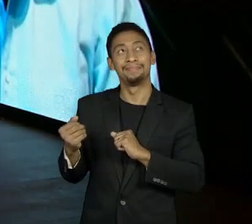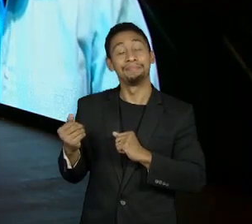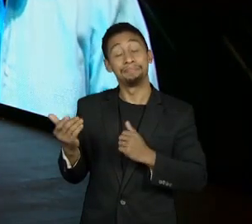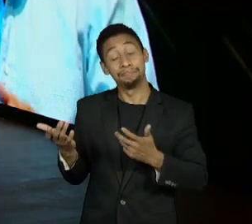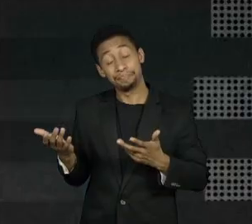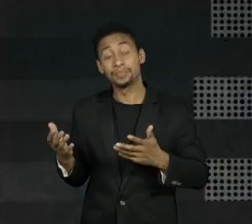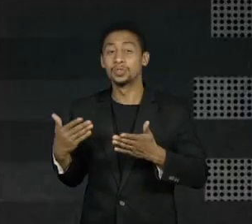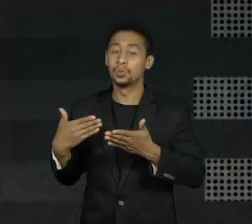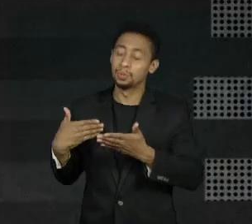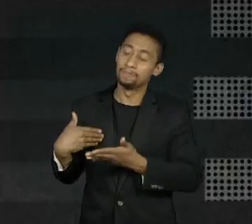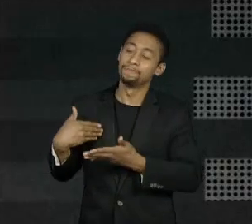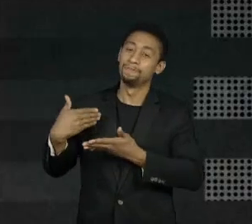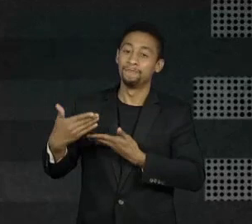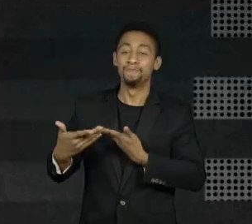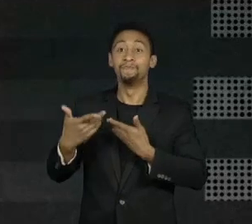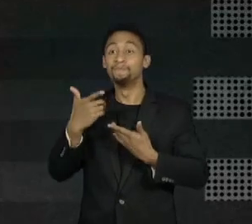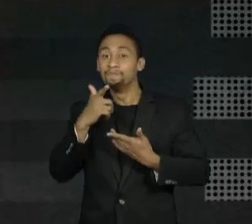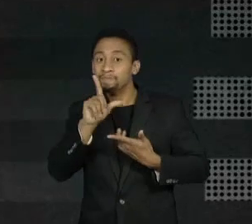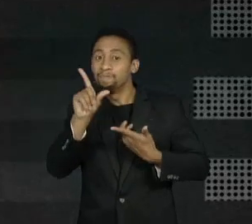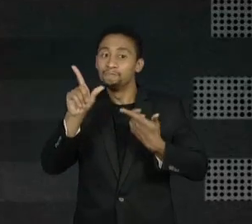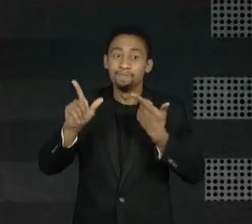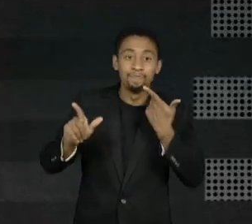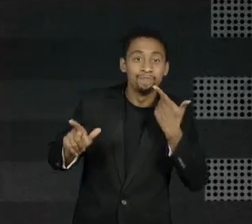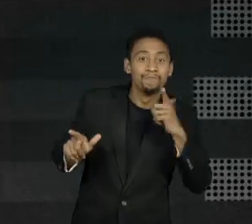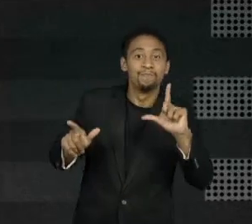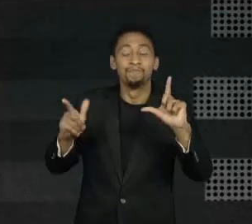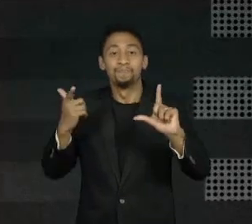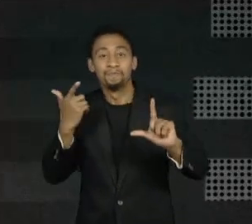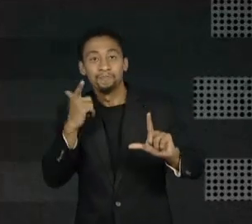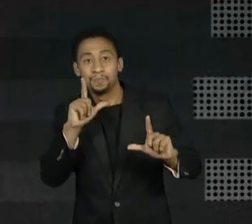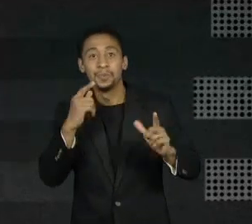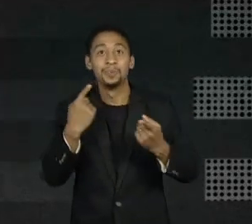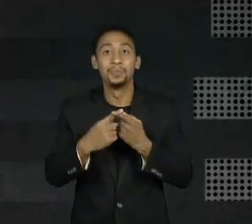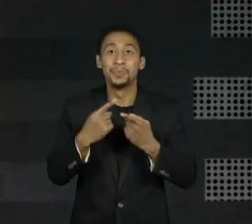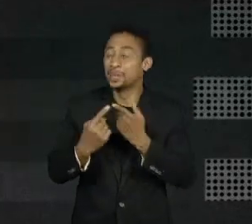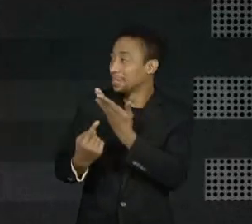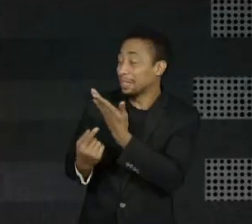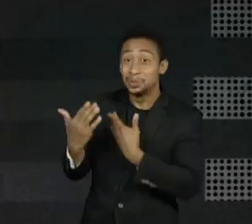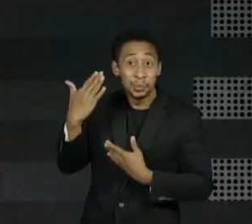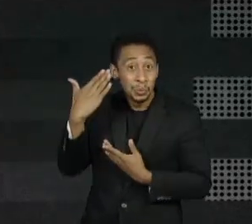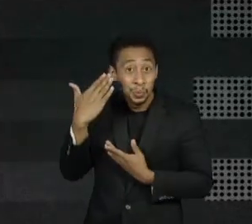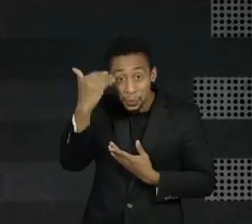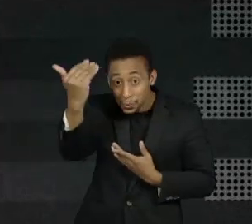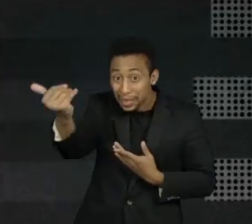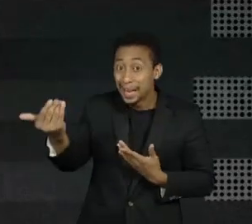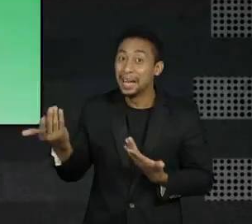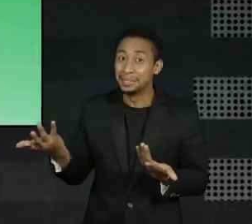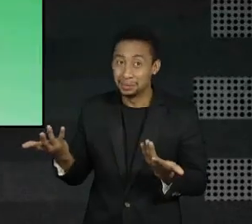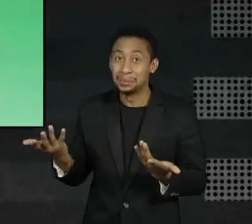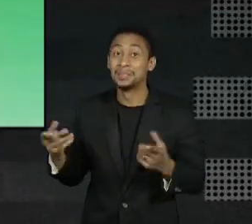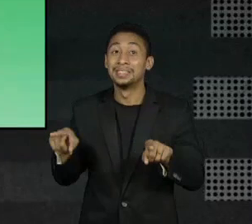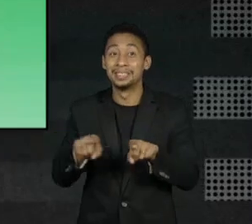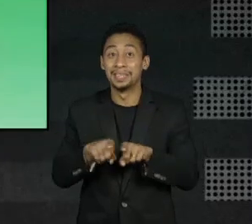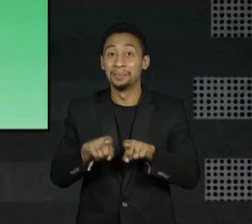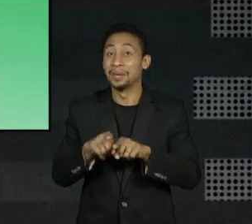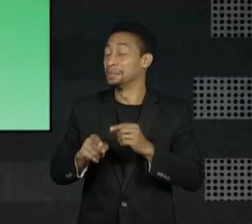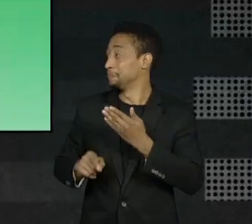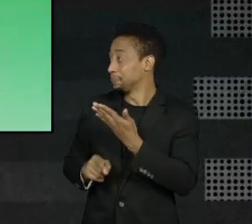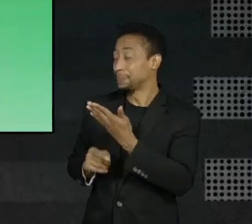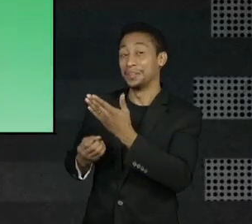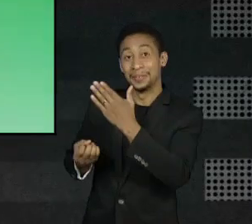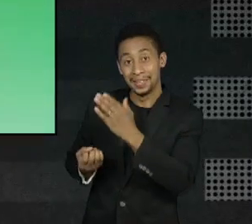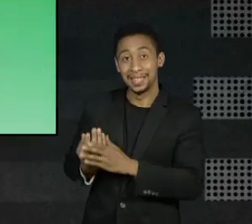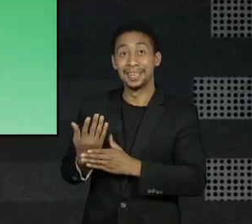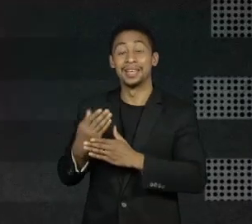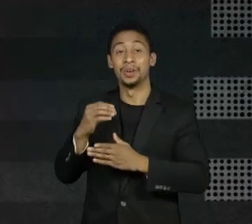e tudo começou a dar certo, porque a Folhinha foi um sucesso, o Horácio, que foi lançado ali, também foi